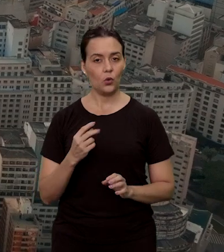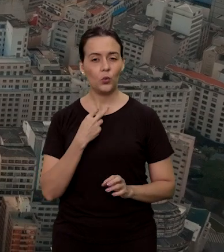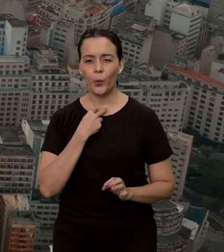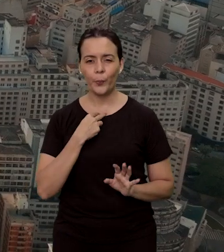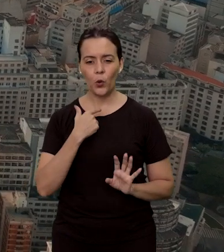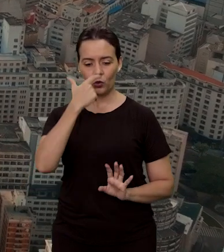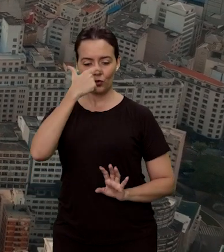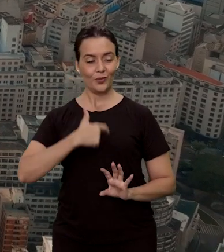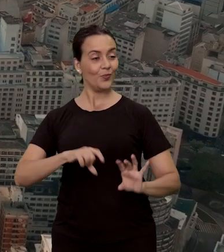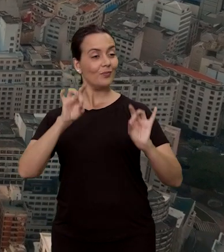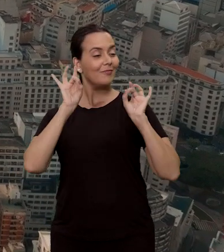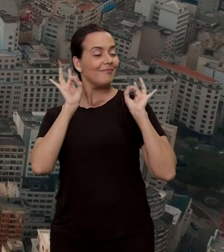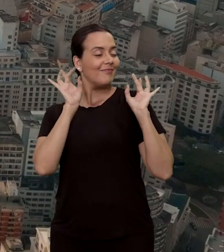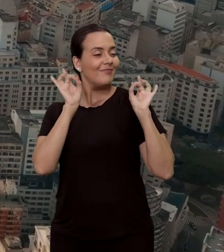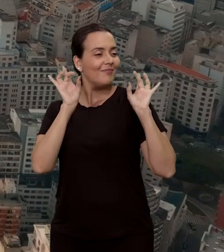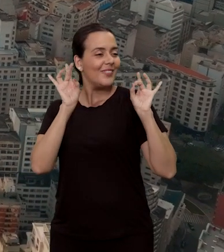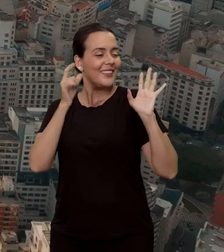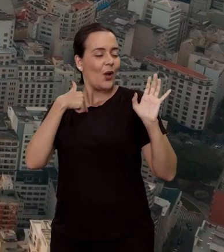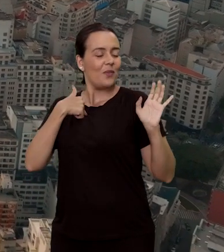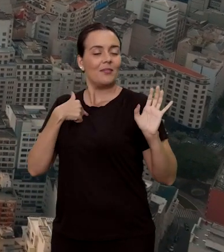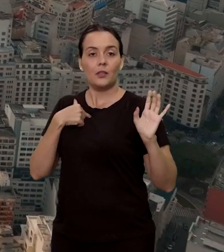Único é muito diferente de especial.